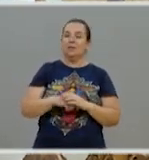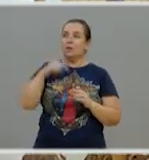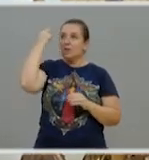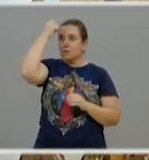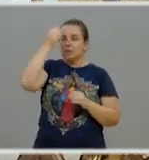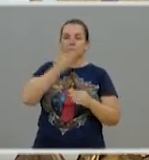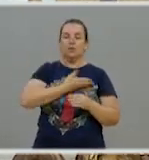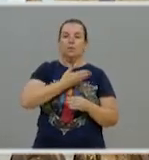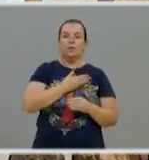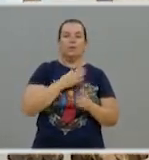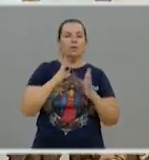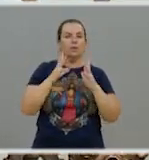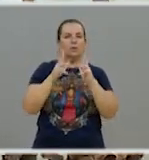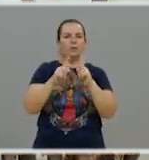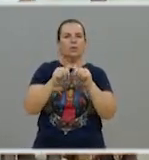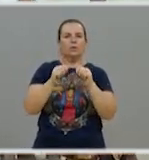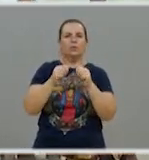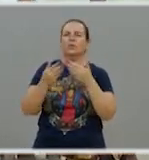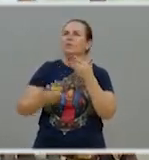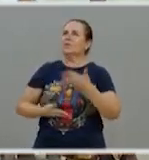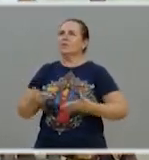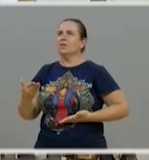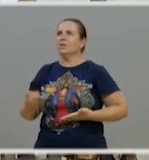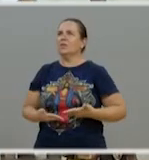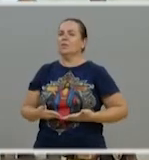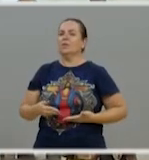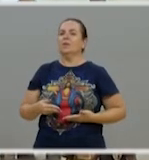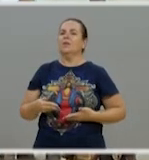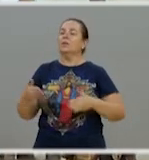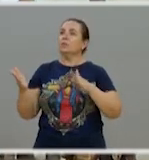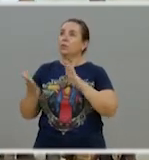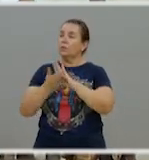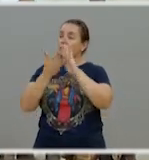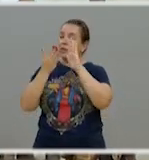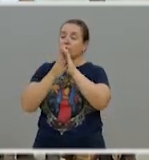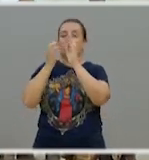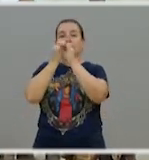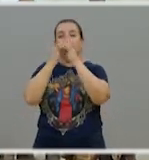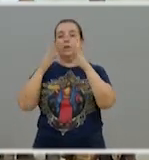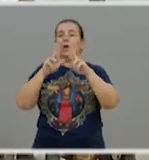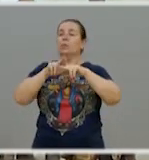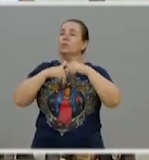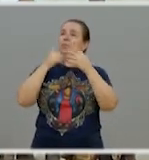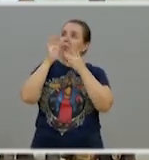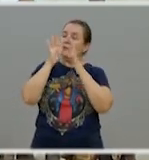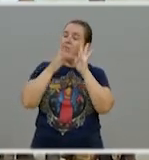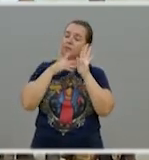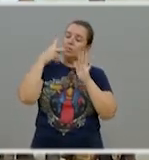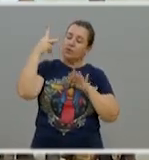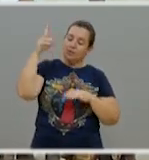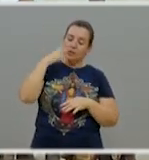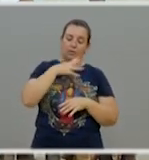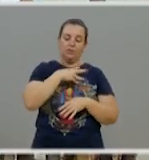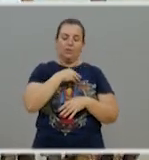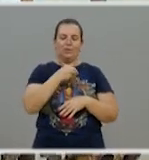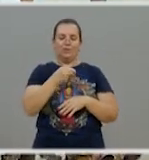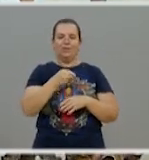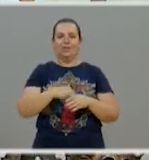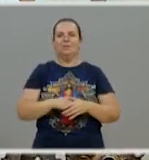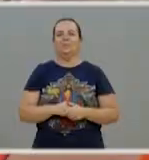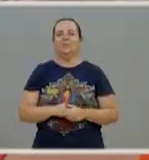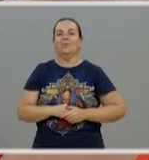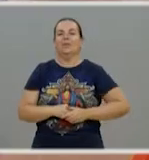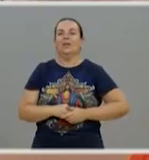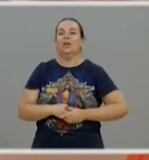santos apóstolos e todos os que neste mundo vos serviram, a fim de vos louvarmos e glorificarmos, por Jesus Cristo,